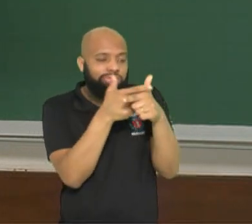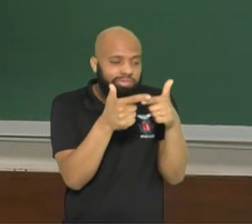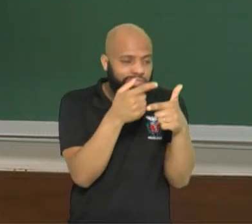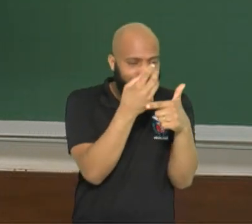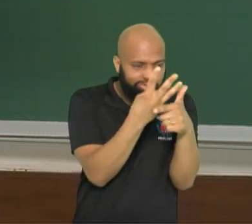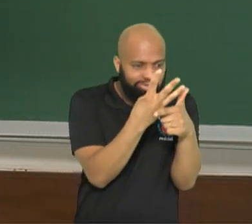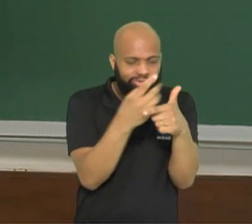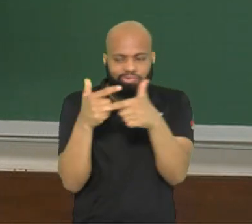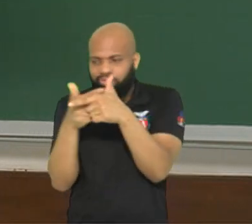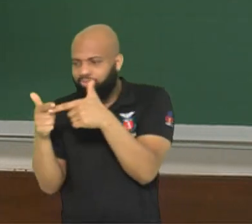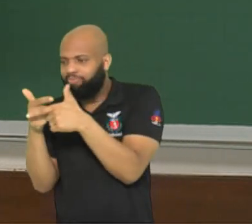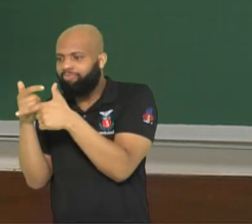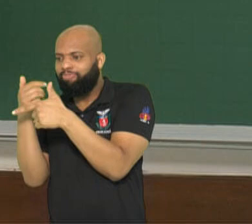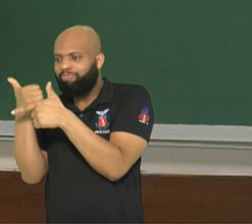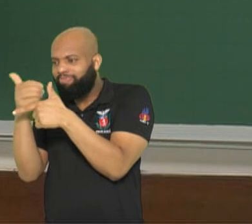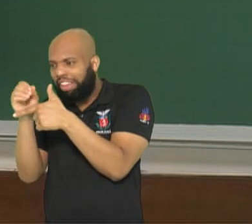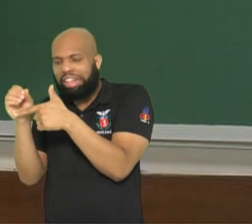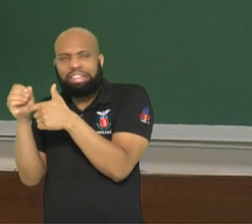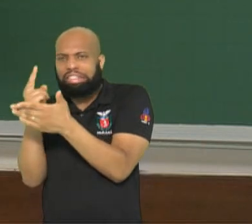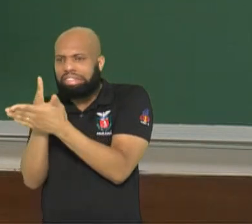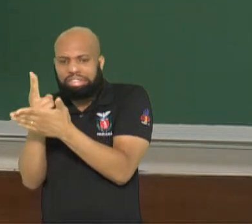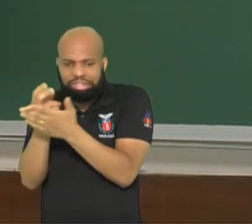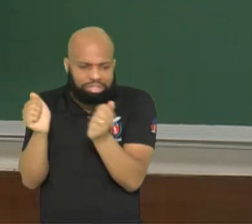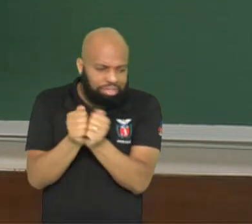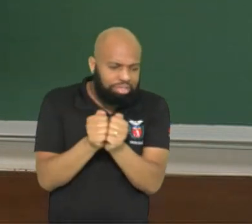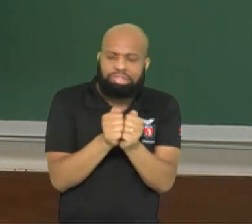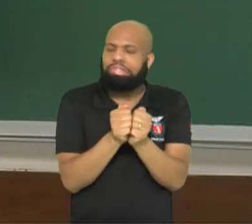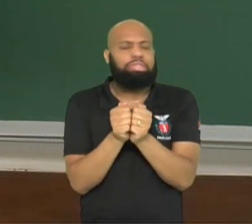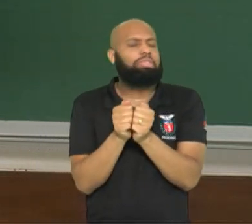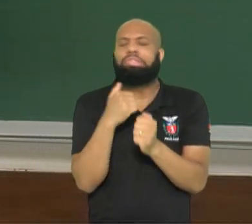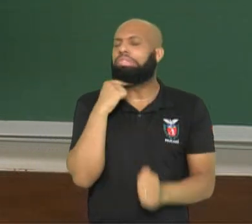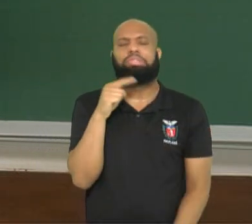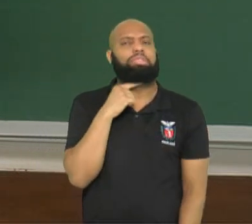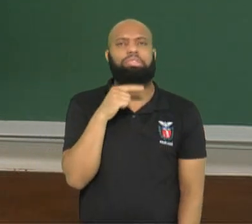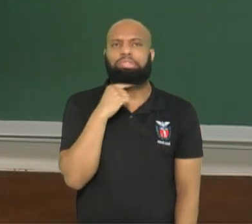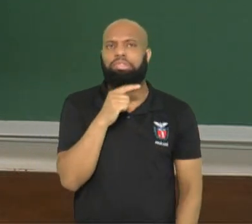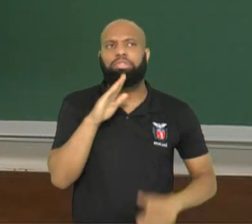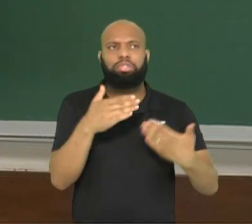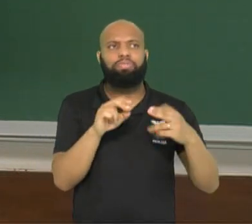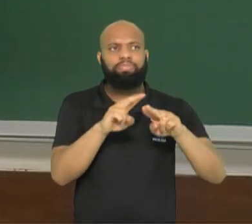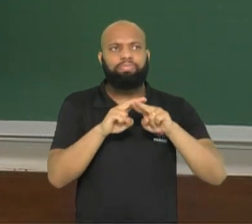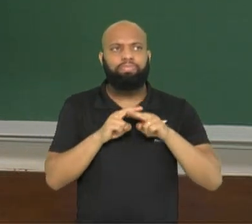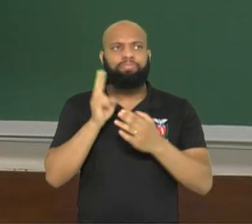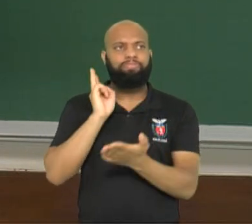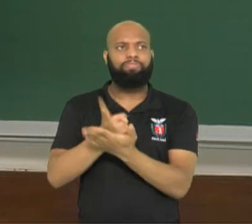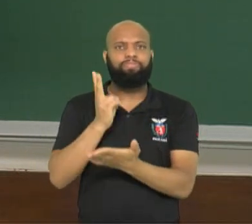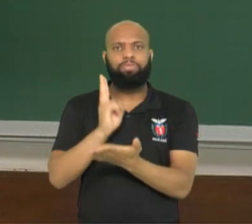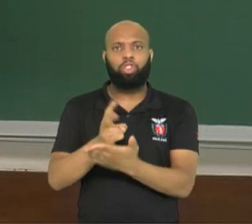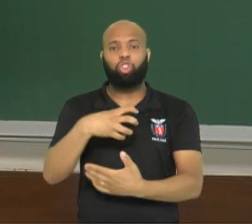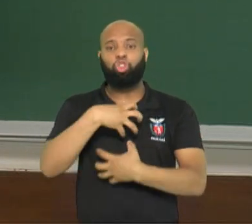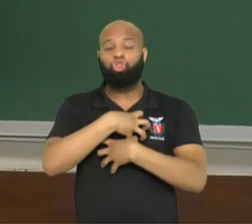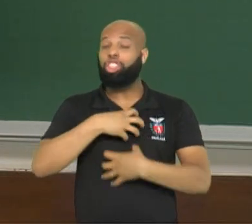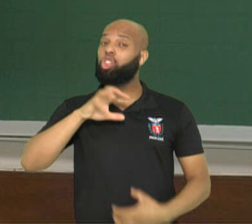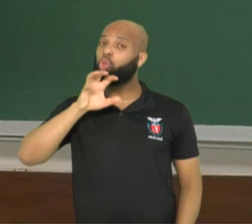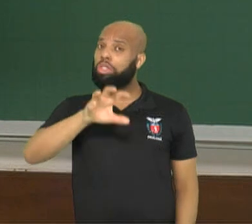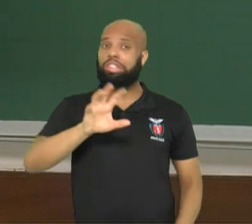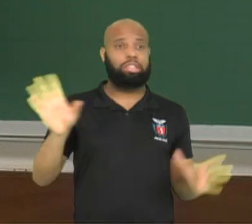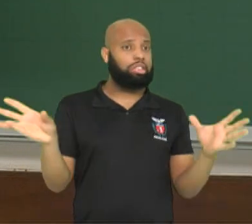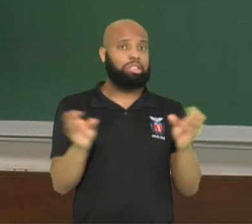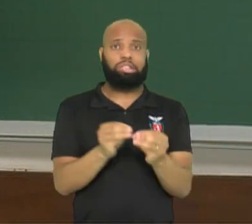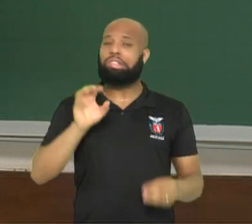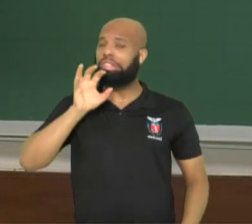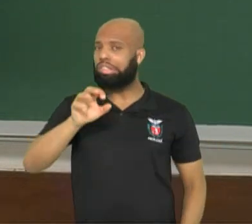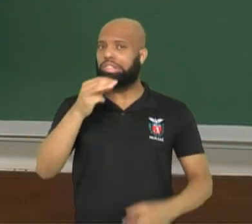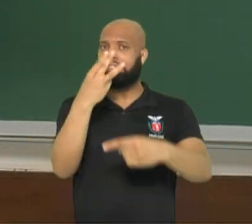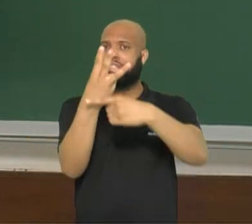número que dê para dividir o 3 e o 10 ao mesmo tempo. Então, a forma reduzida dele já é 3